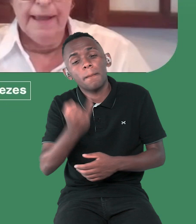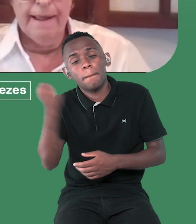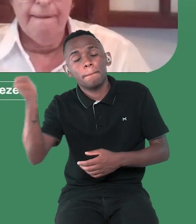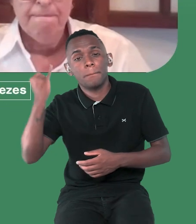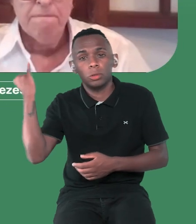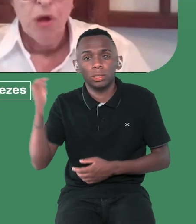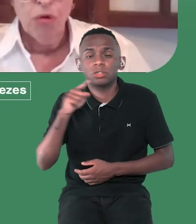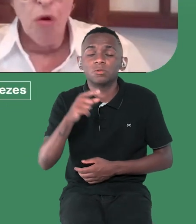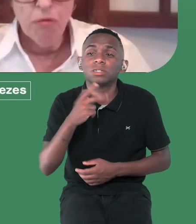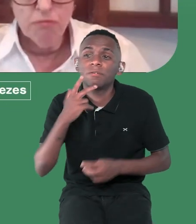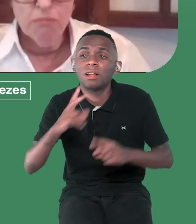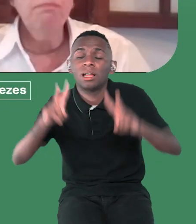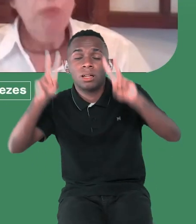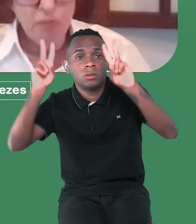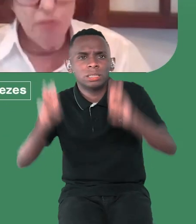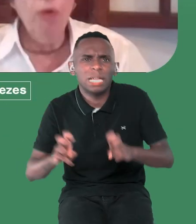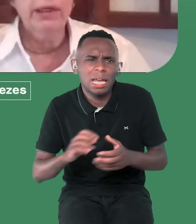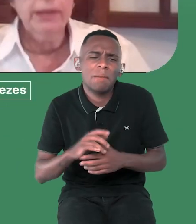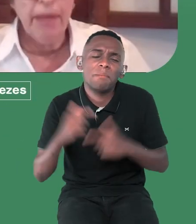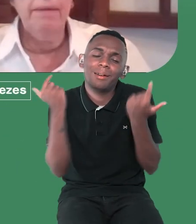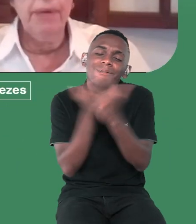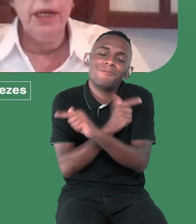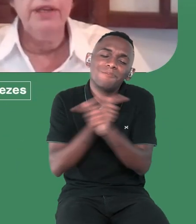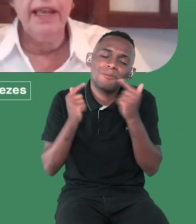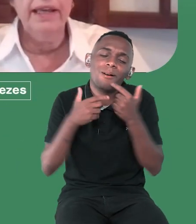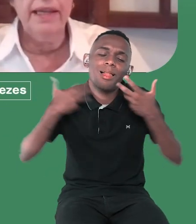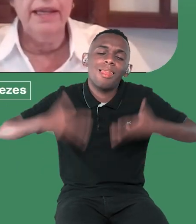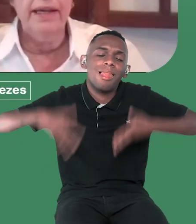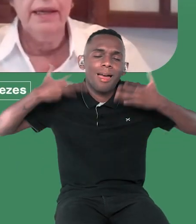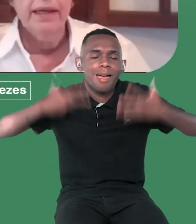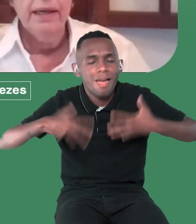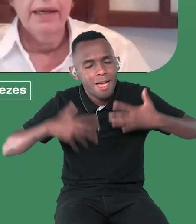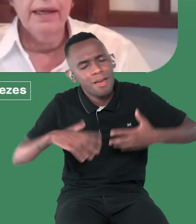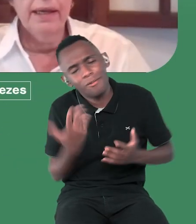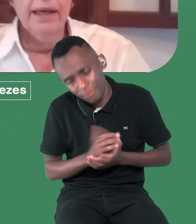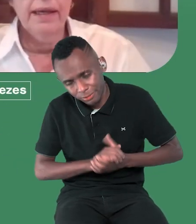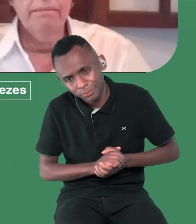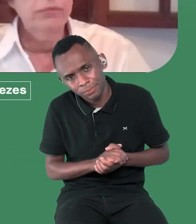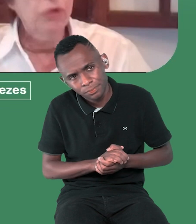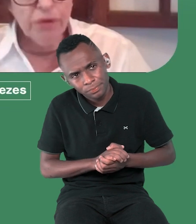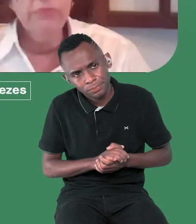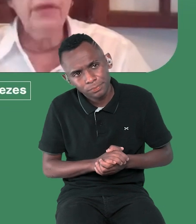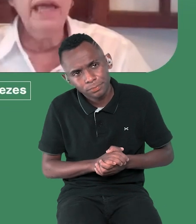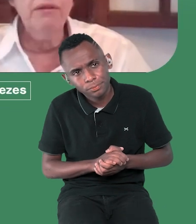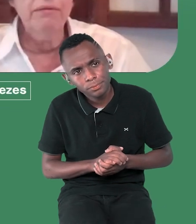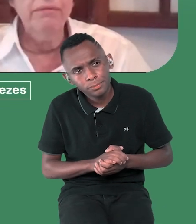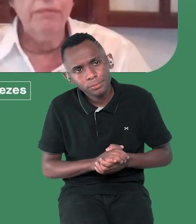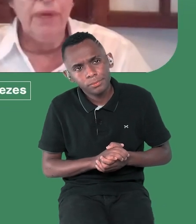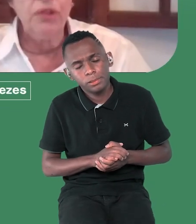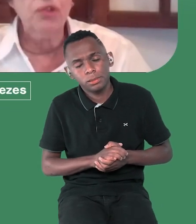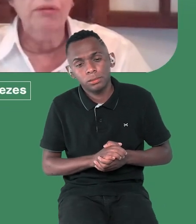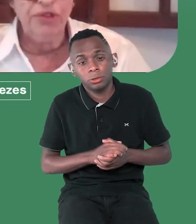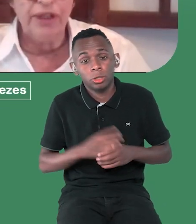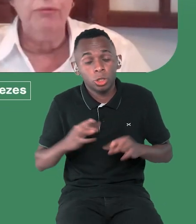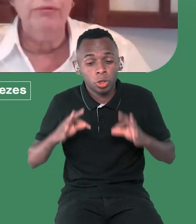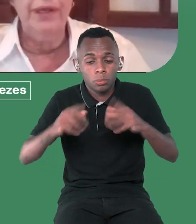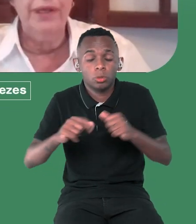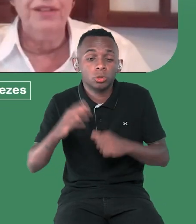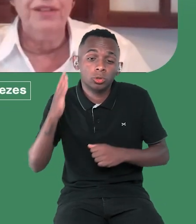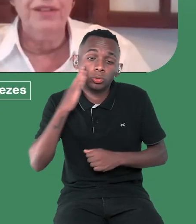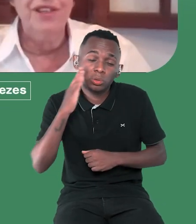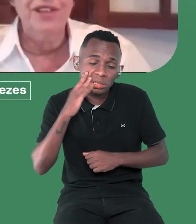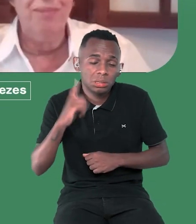esse sentido da poesia que captura, da poesia que se oferece,